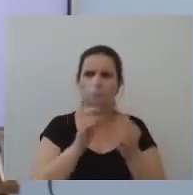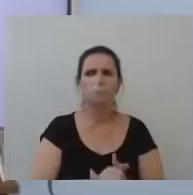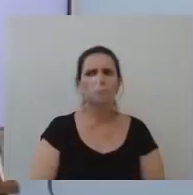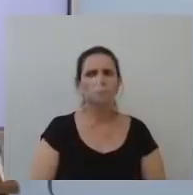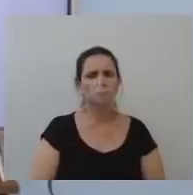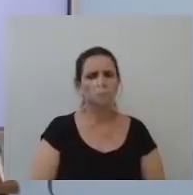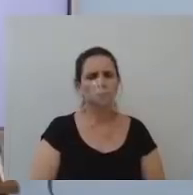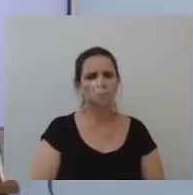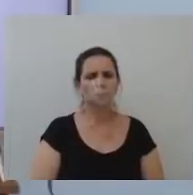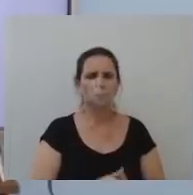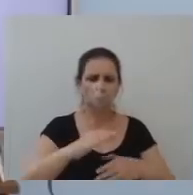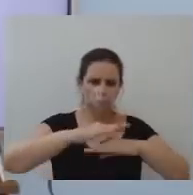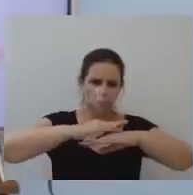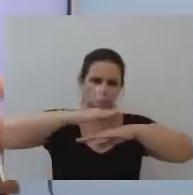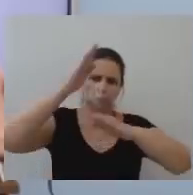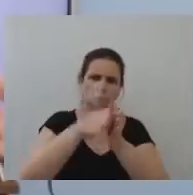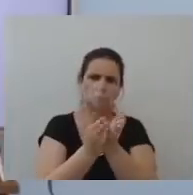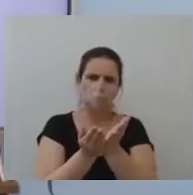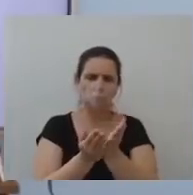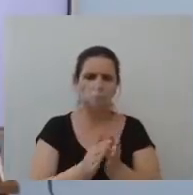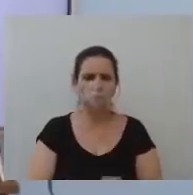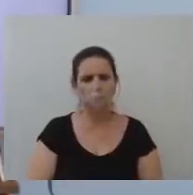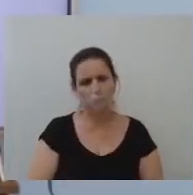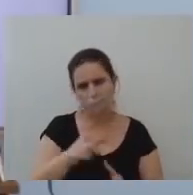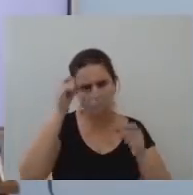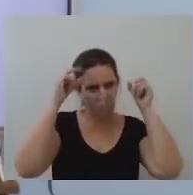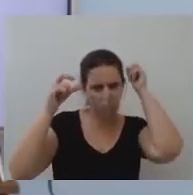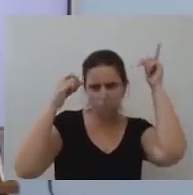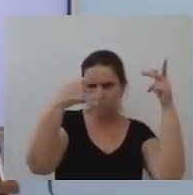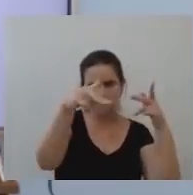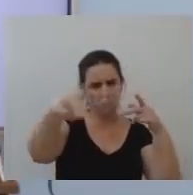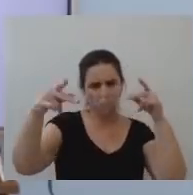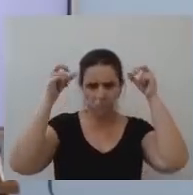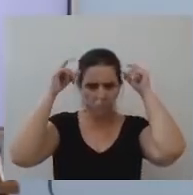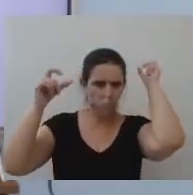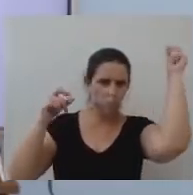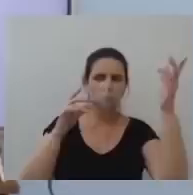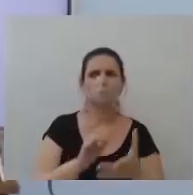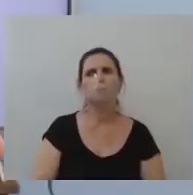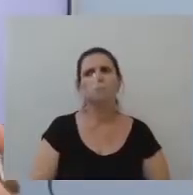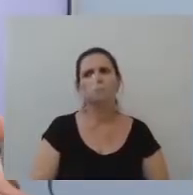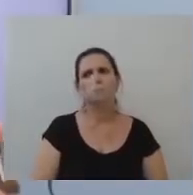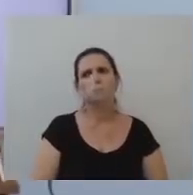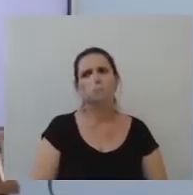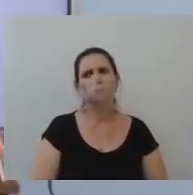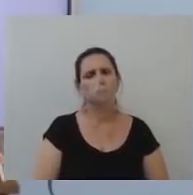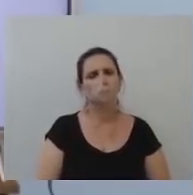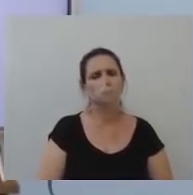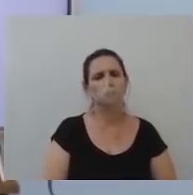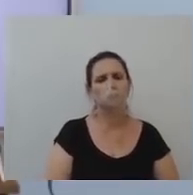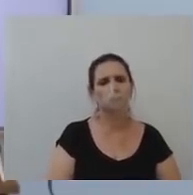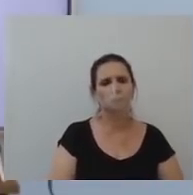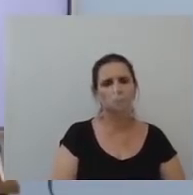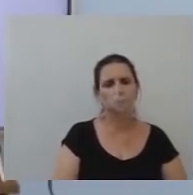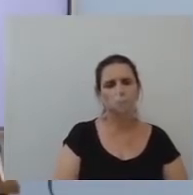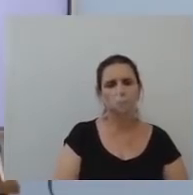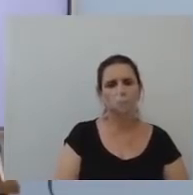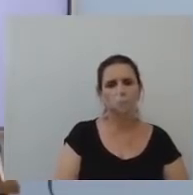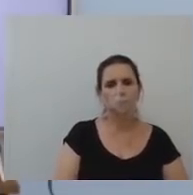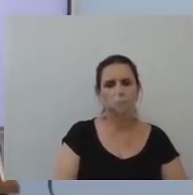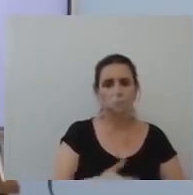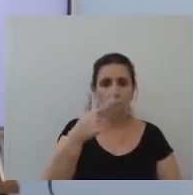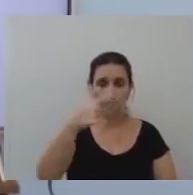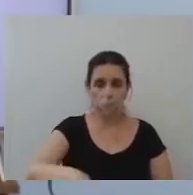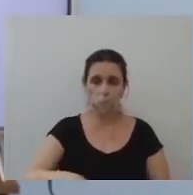gente pode empilhar livros, enfim. Aí vai da criatividade e dos instrumentos que você tem em casa, normalmente, tá certo?